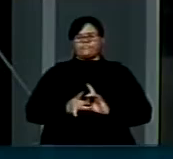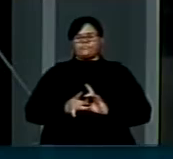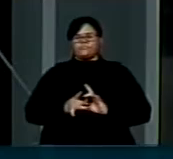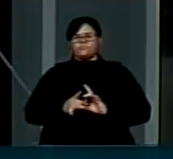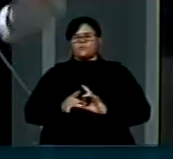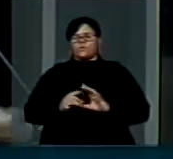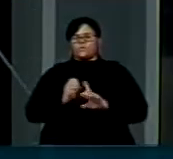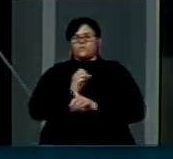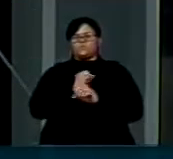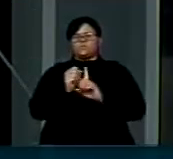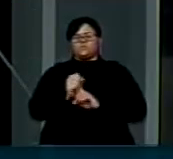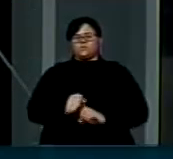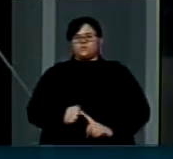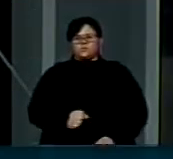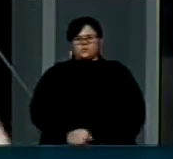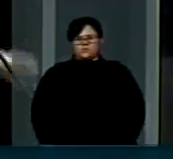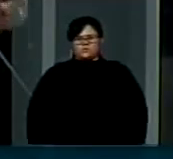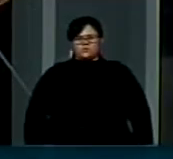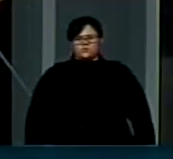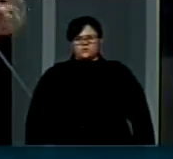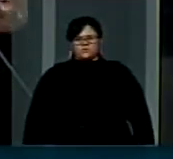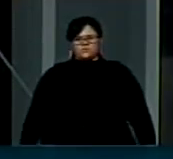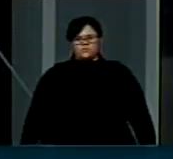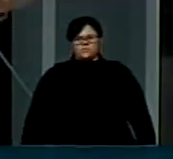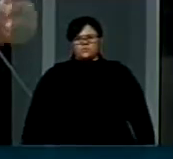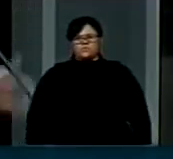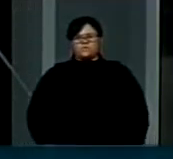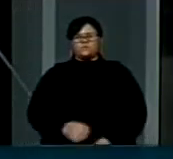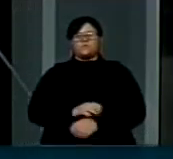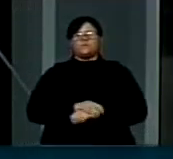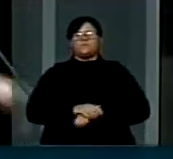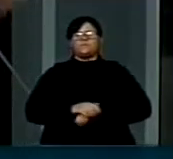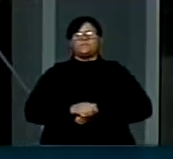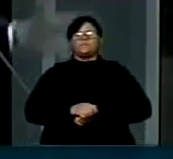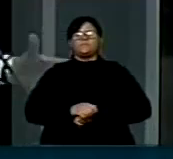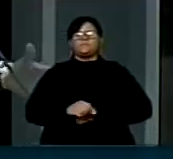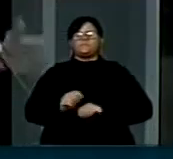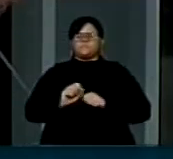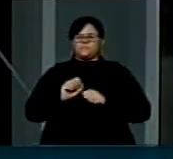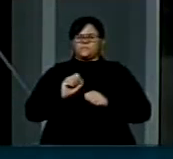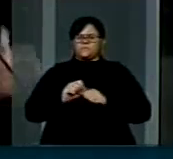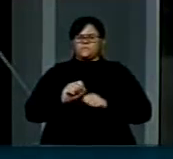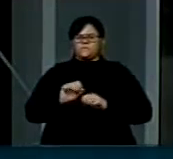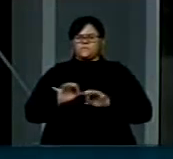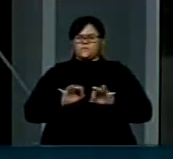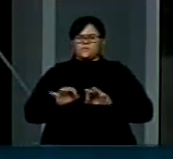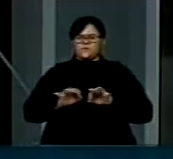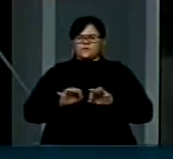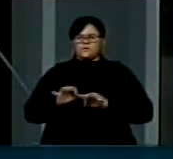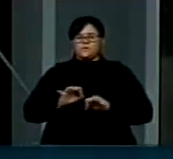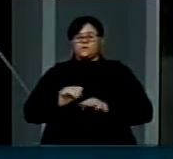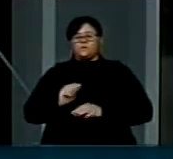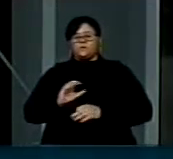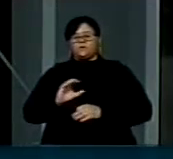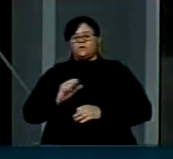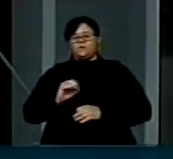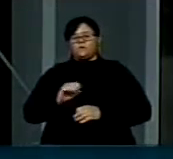com a sociedade na execução das ações planejadas, das ações